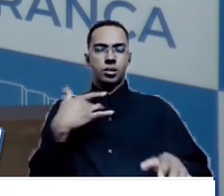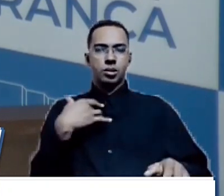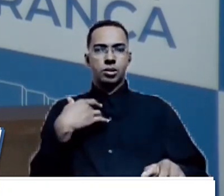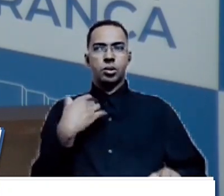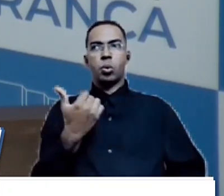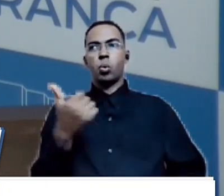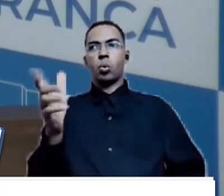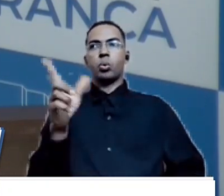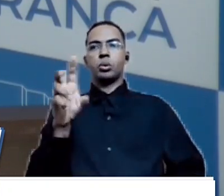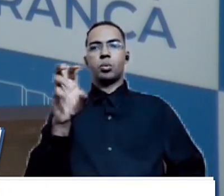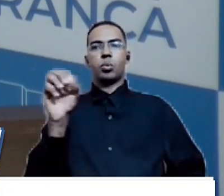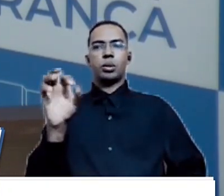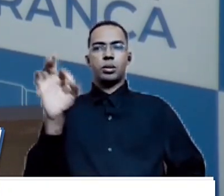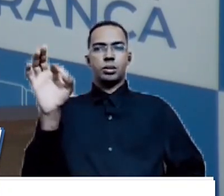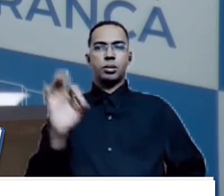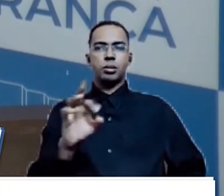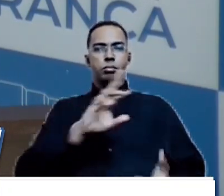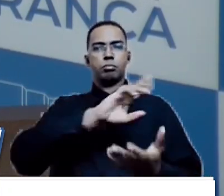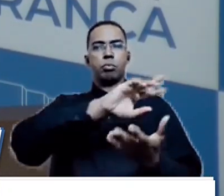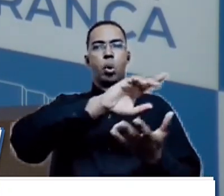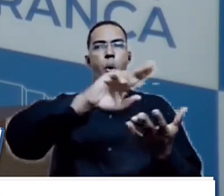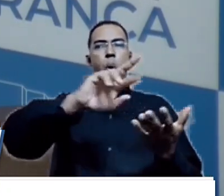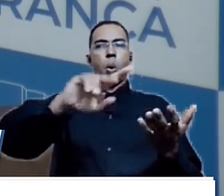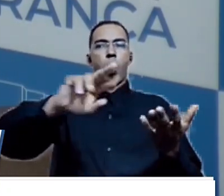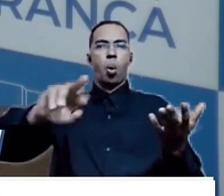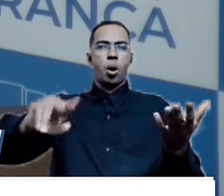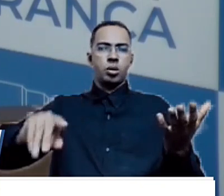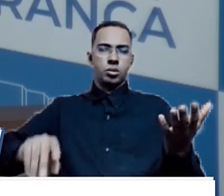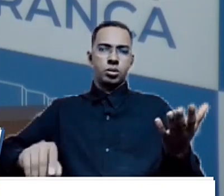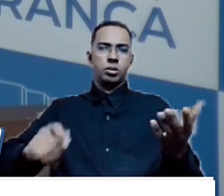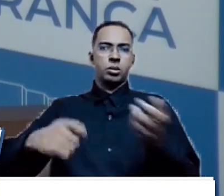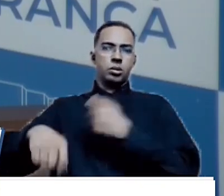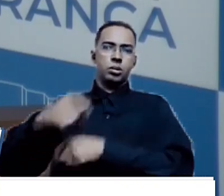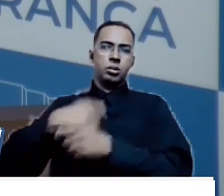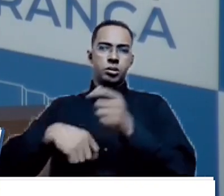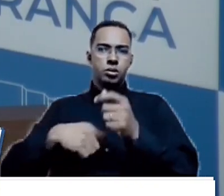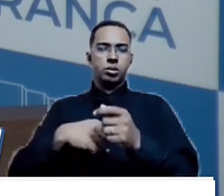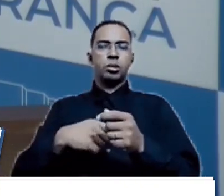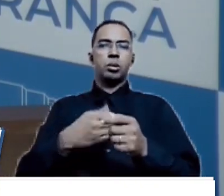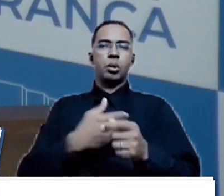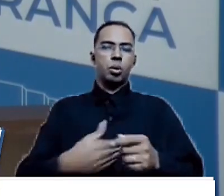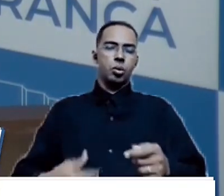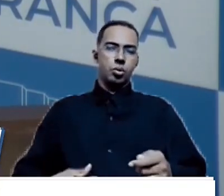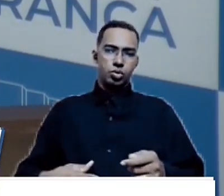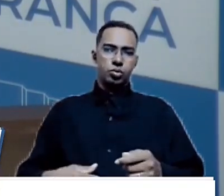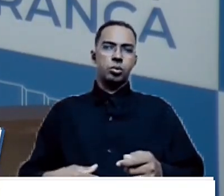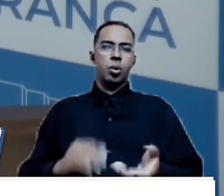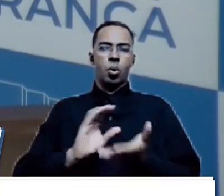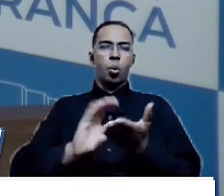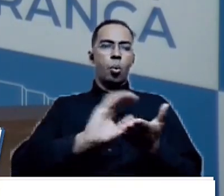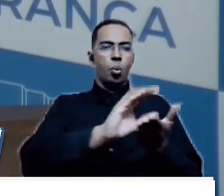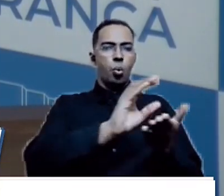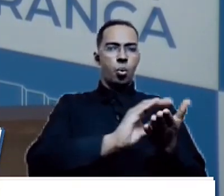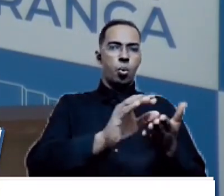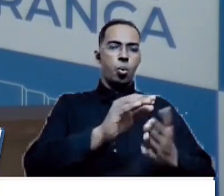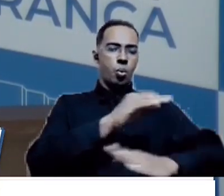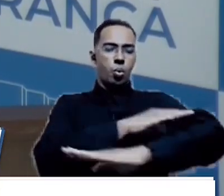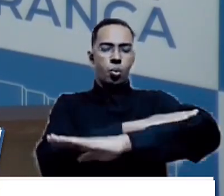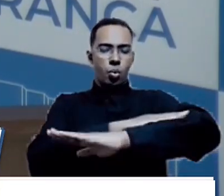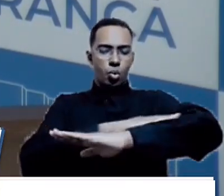50 tem várias áreas da administração pública que foram destinados desde recapeamento